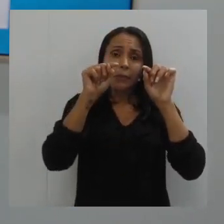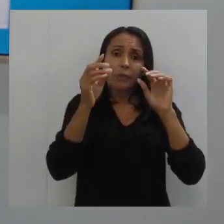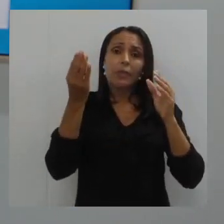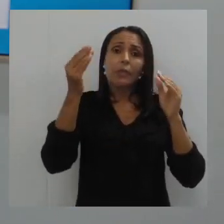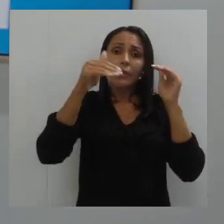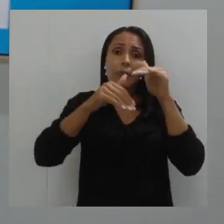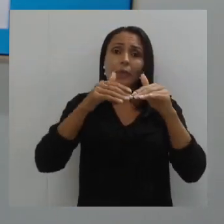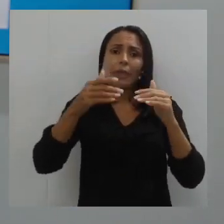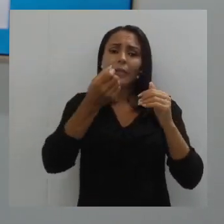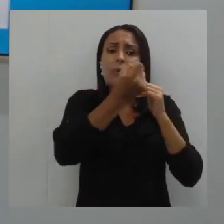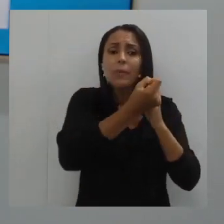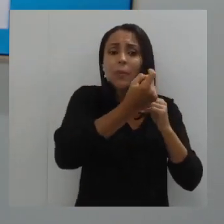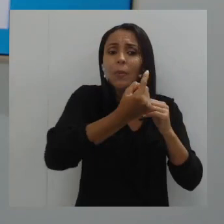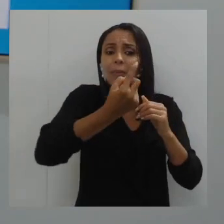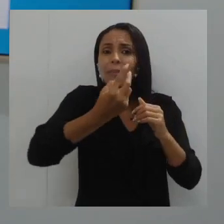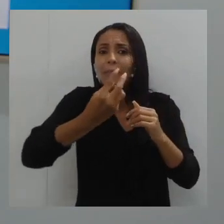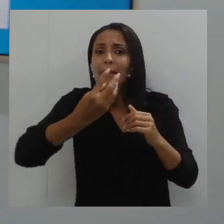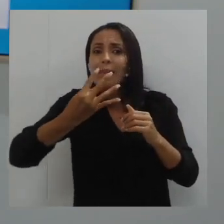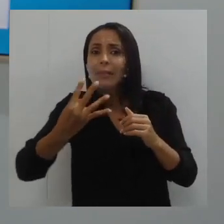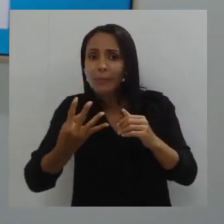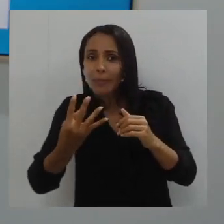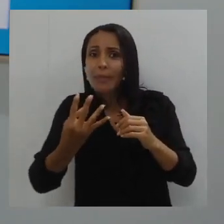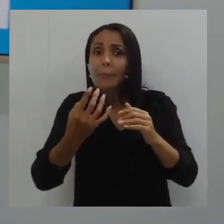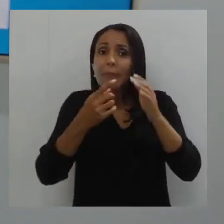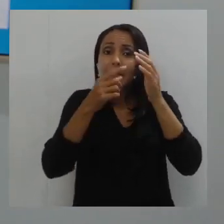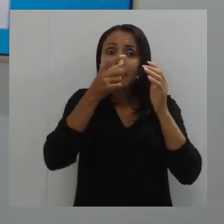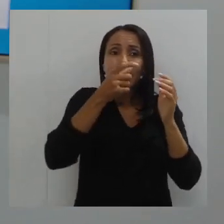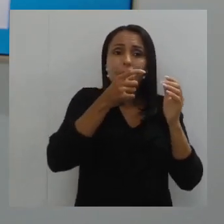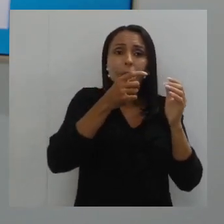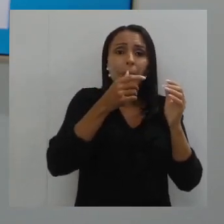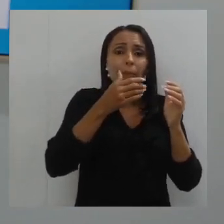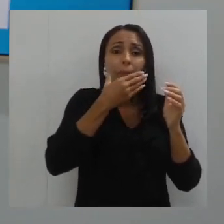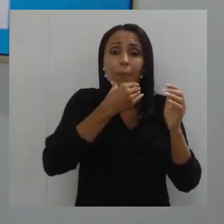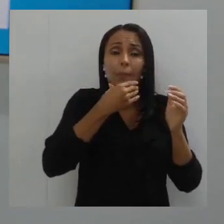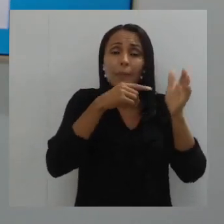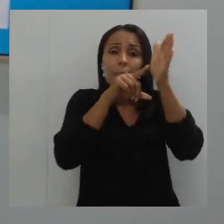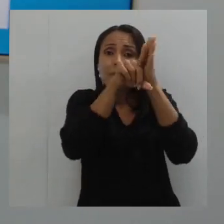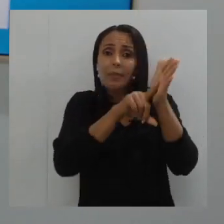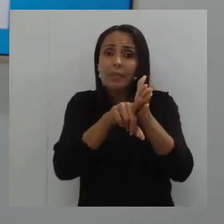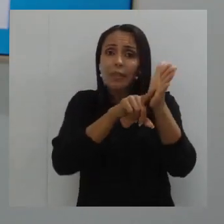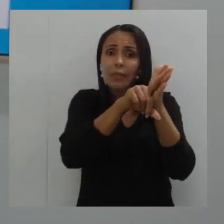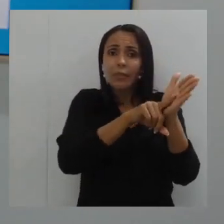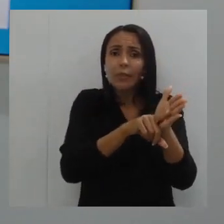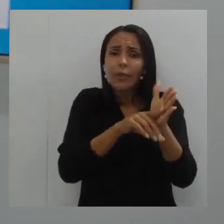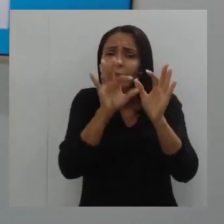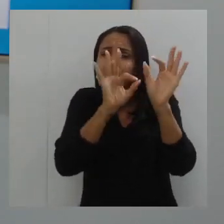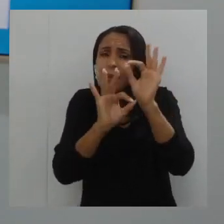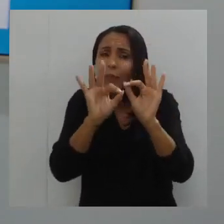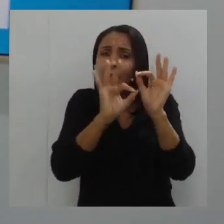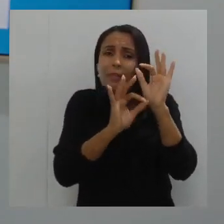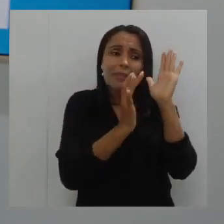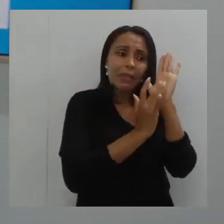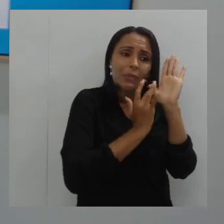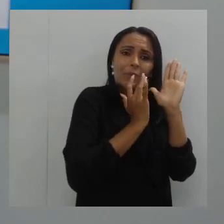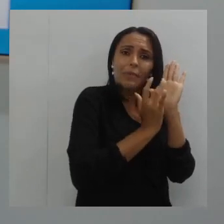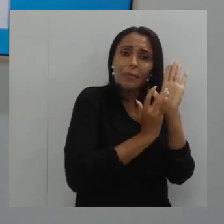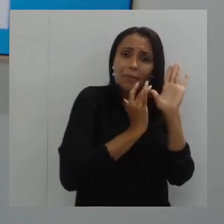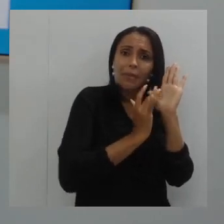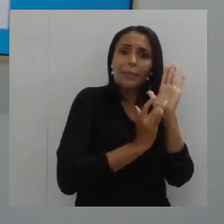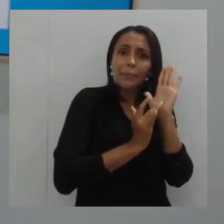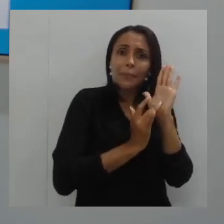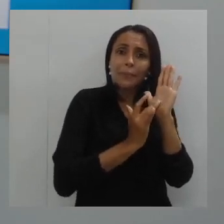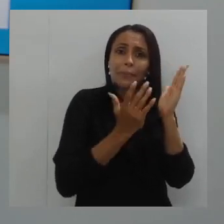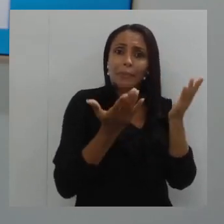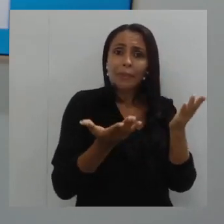foram contados pelos cientistas que elaboraram a tela do celular e a tela do jogo. Então,